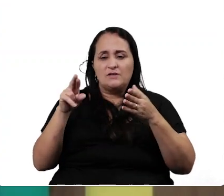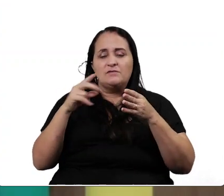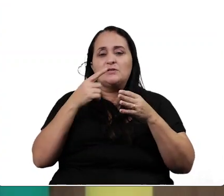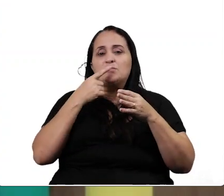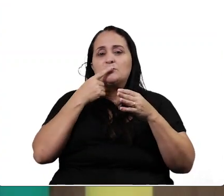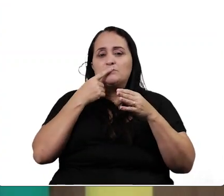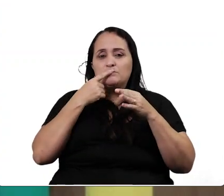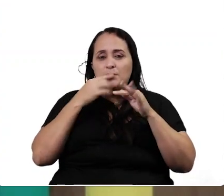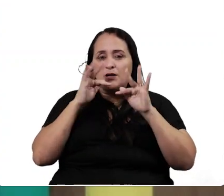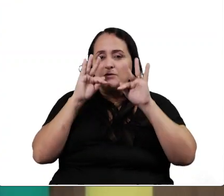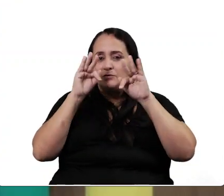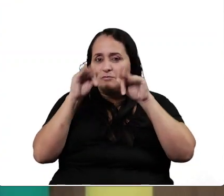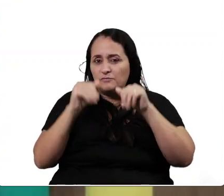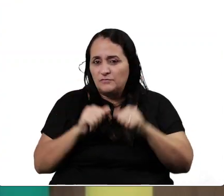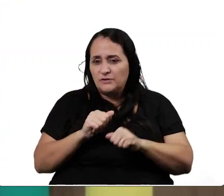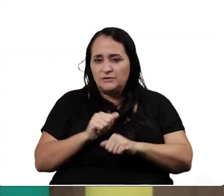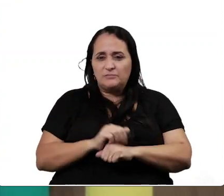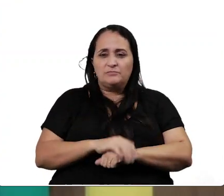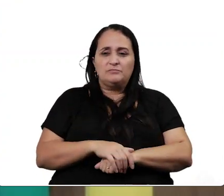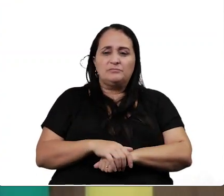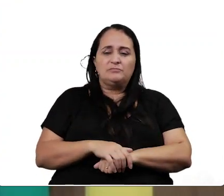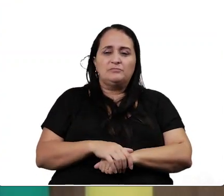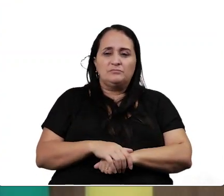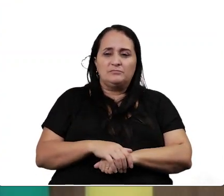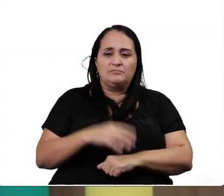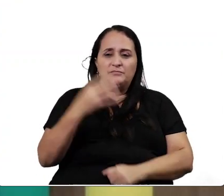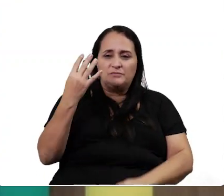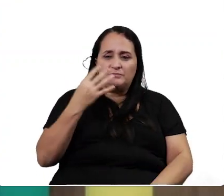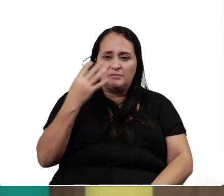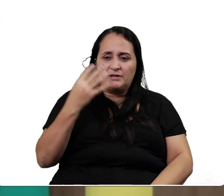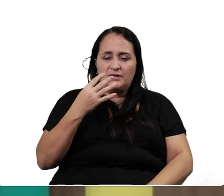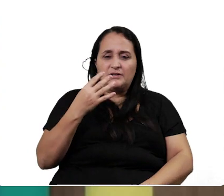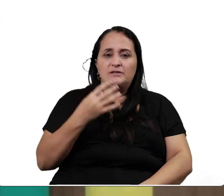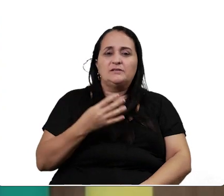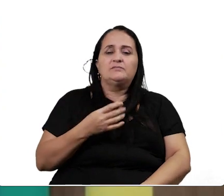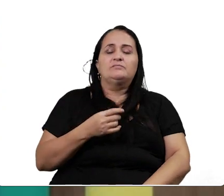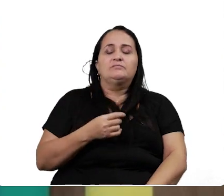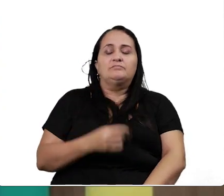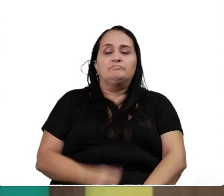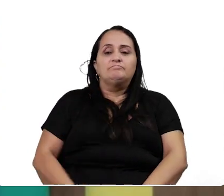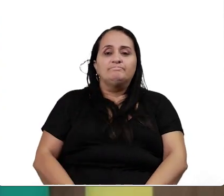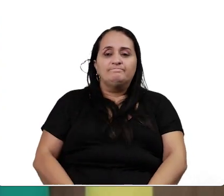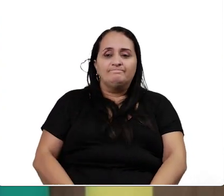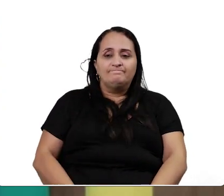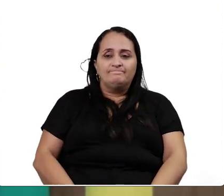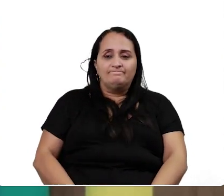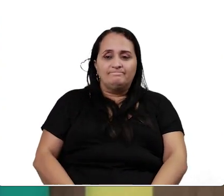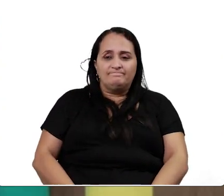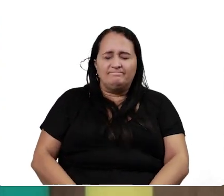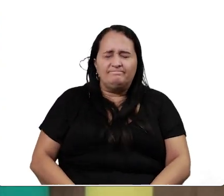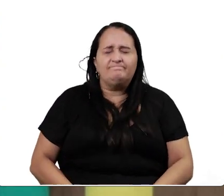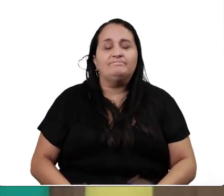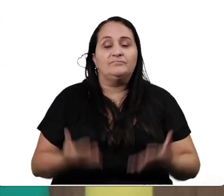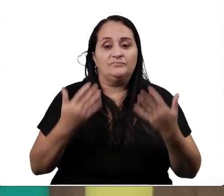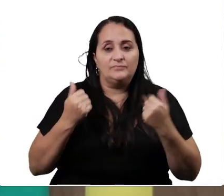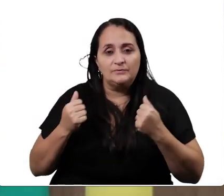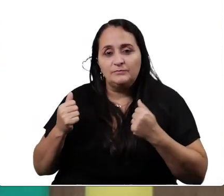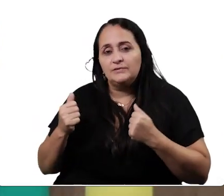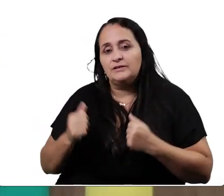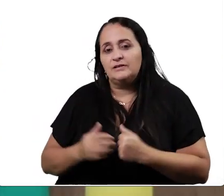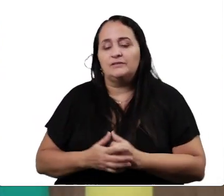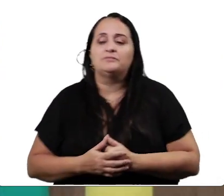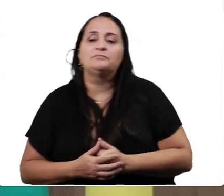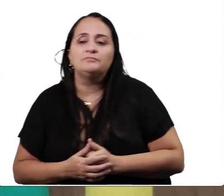revisão já está chegando no fim, tá? Vamos para a 4ª questão? Preparados? Então, vamos